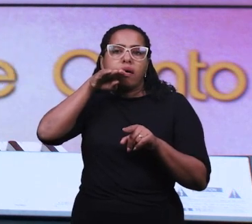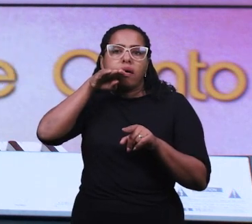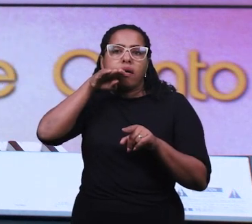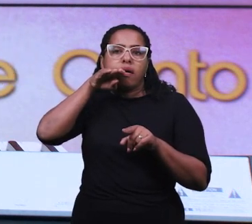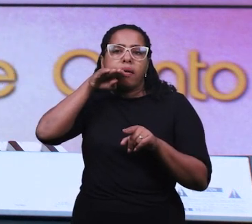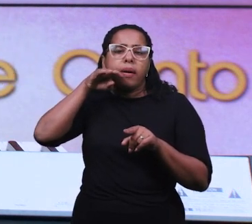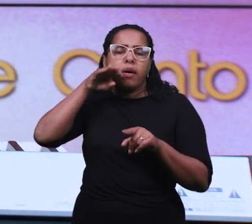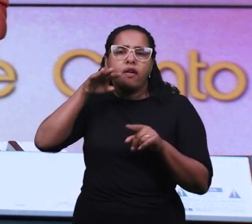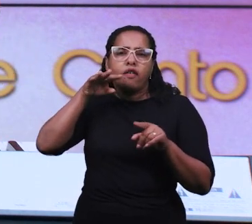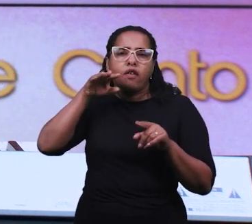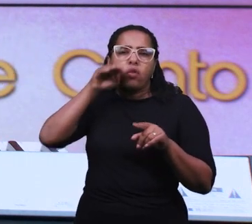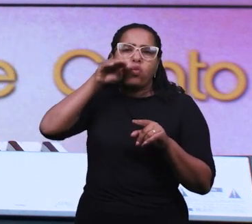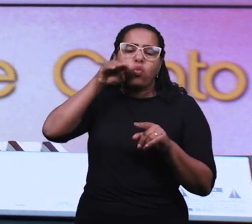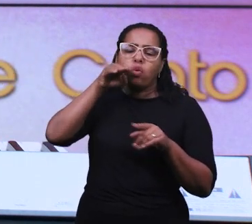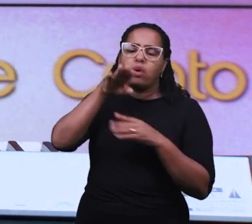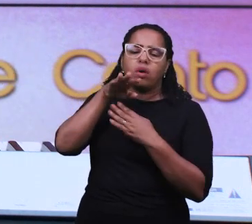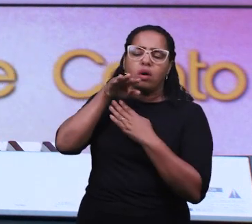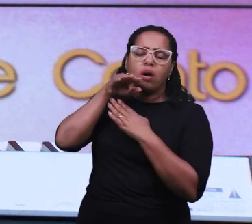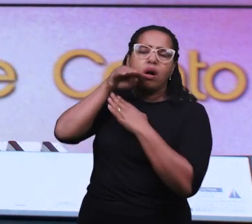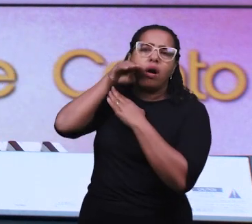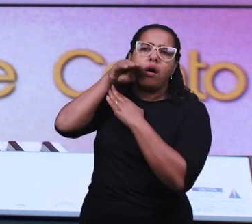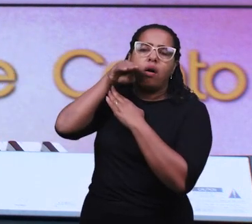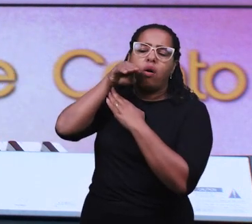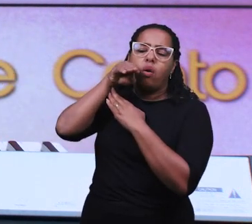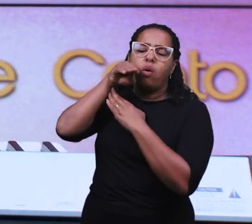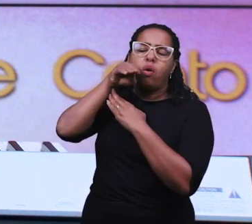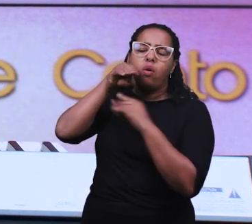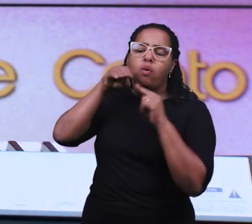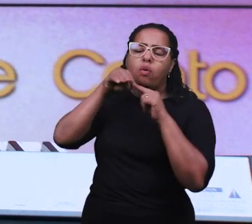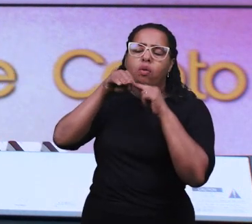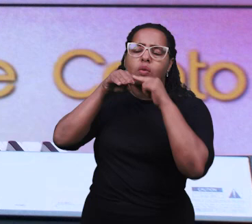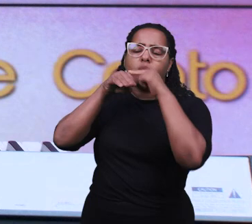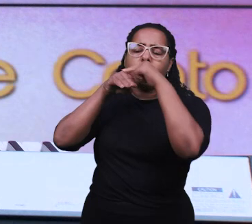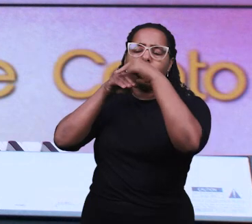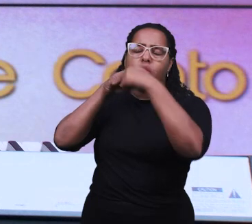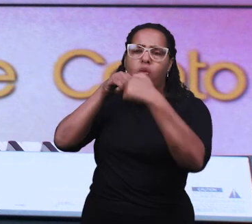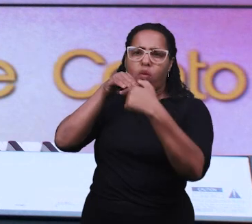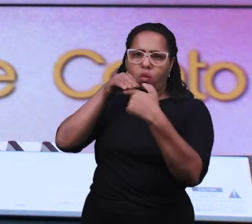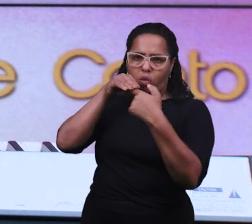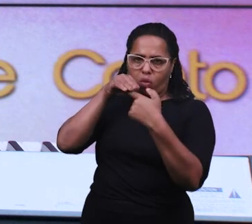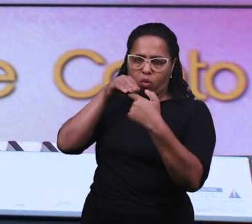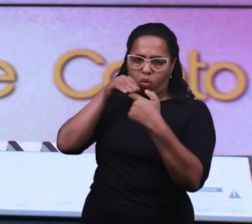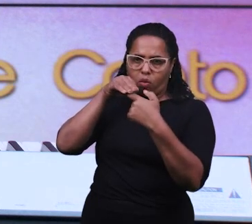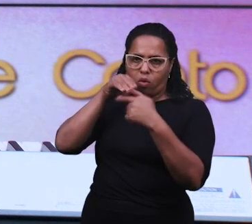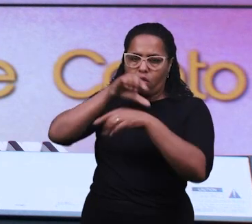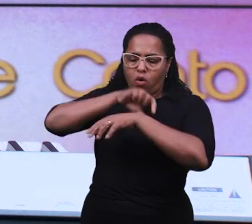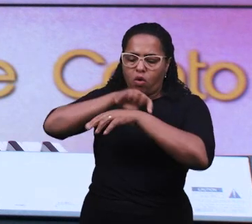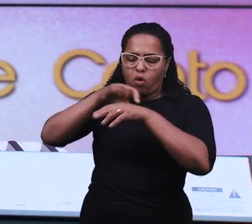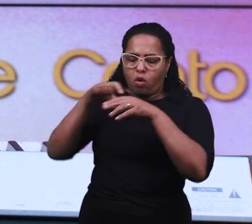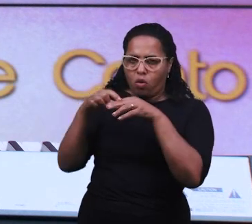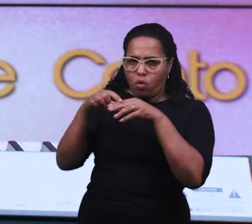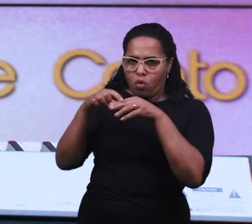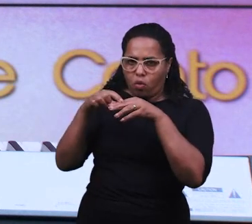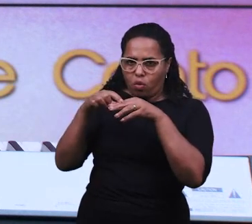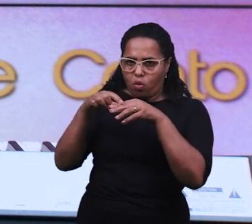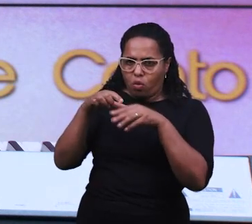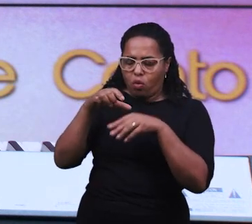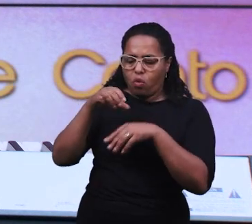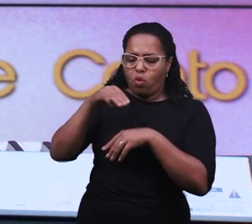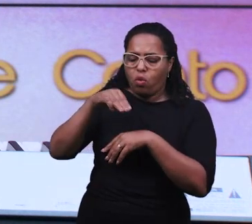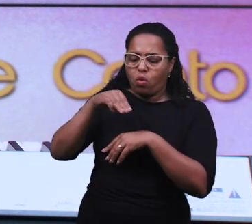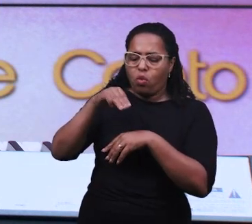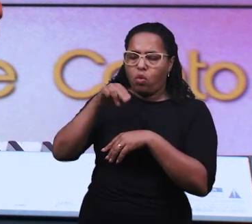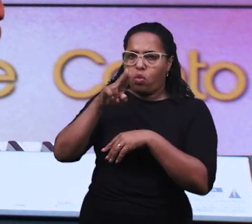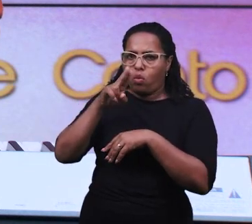de apertamento, fechamento que nós temos entre a musculatura do articulador, músculo